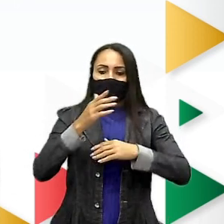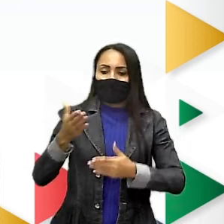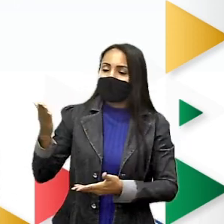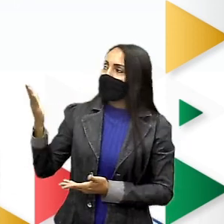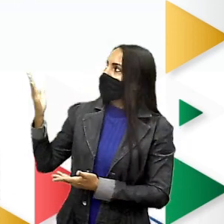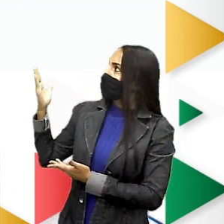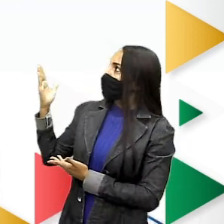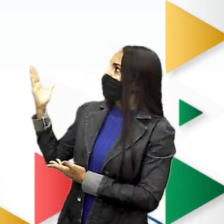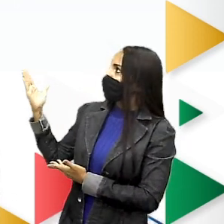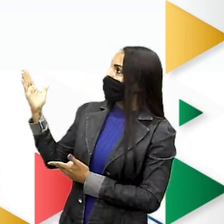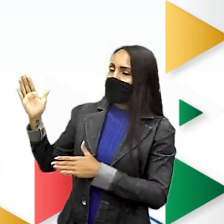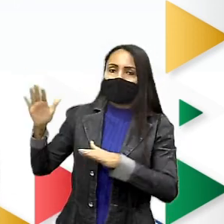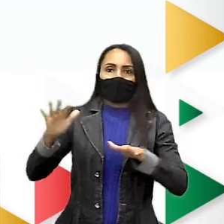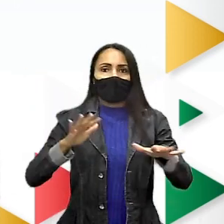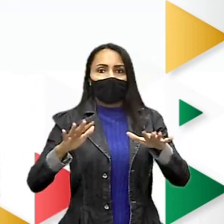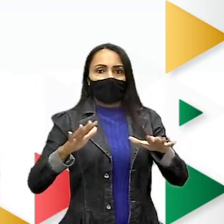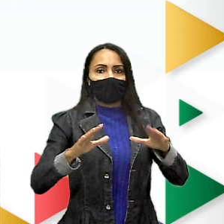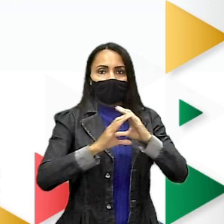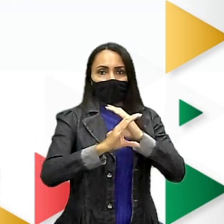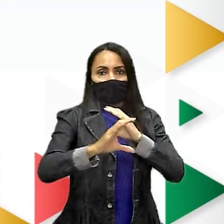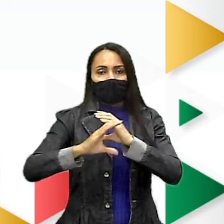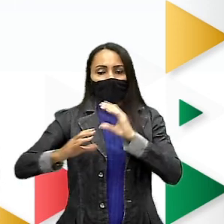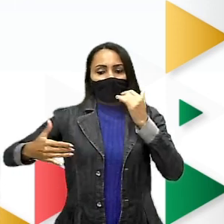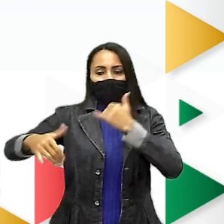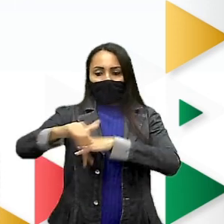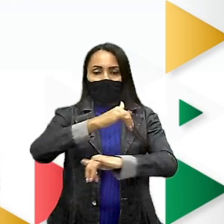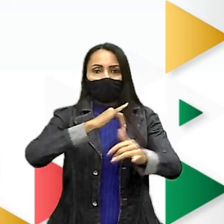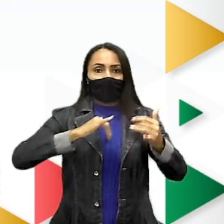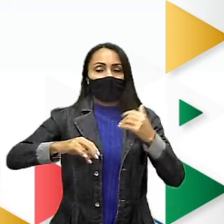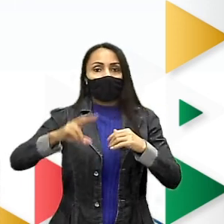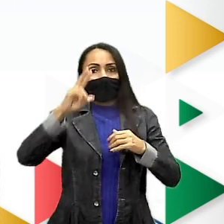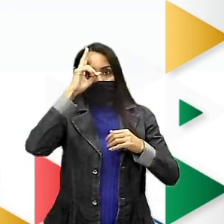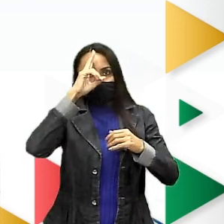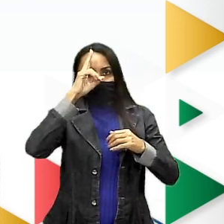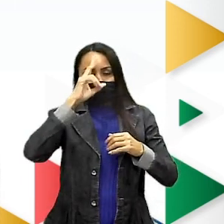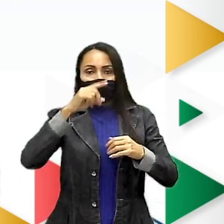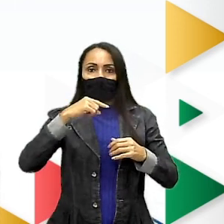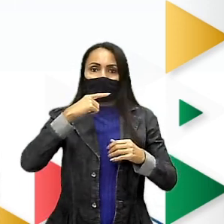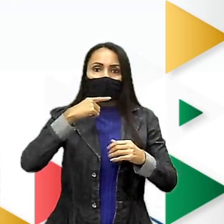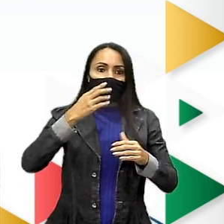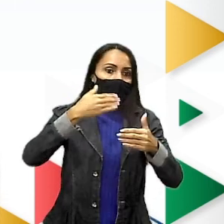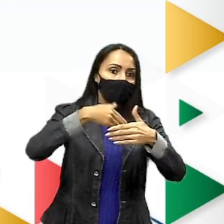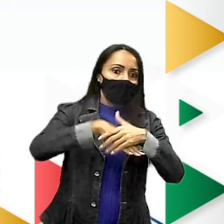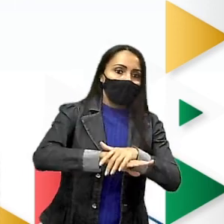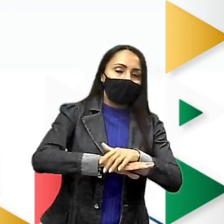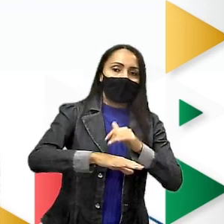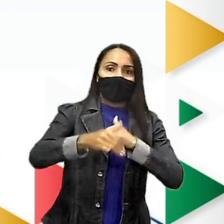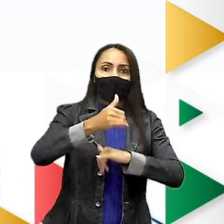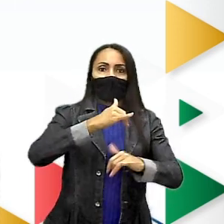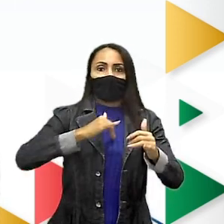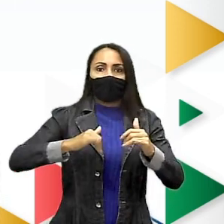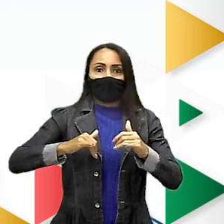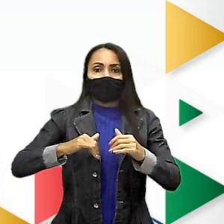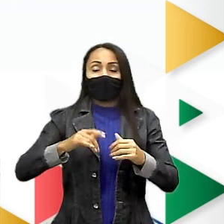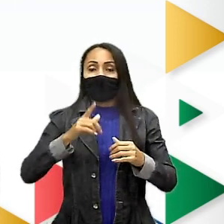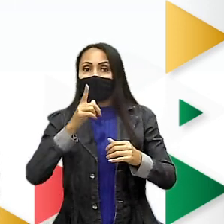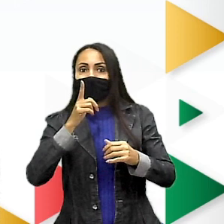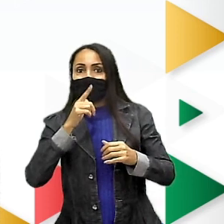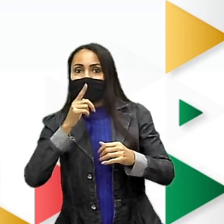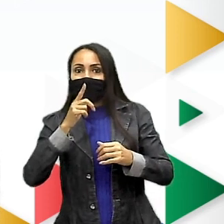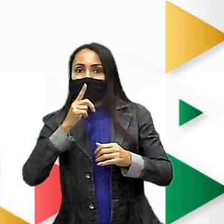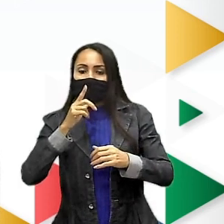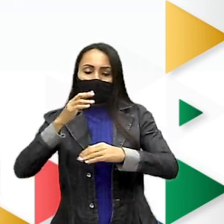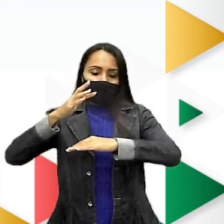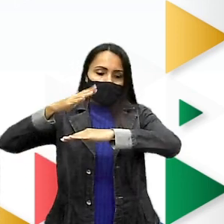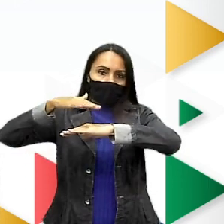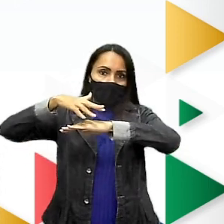turbinas e aí geram energia. Lembrando que nós não conseguimos guardar energia. Se a água está passando